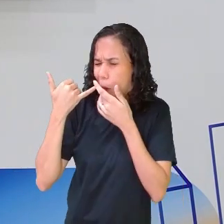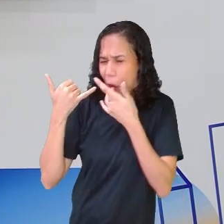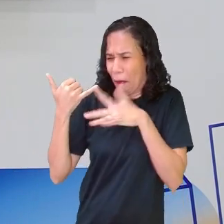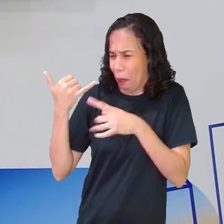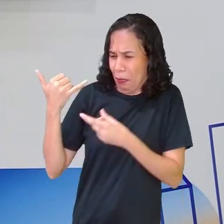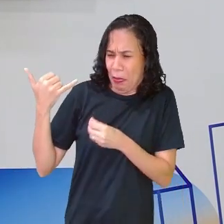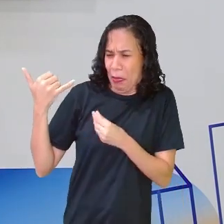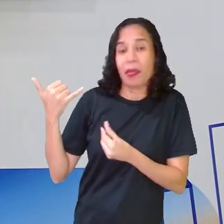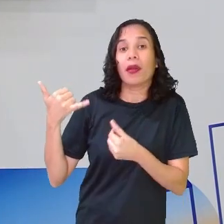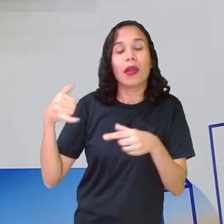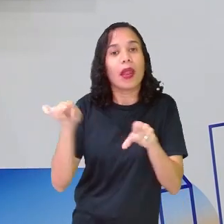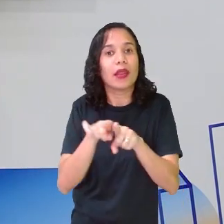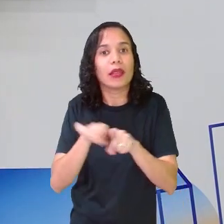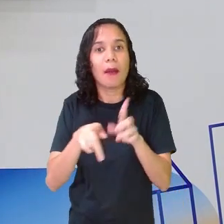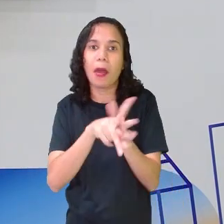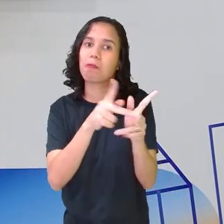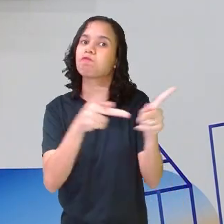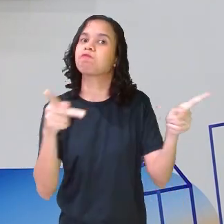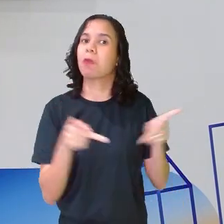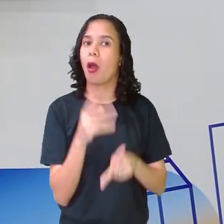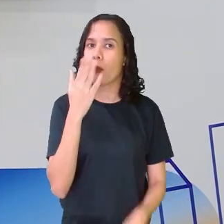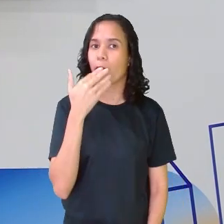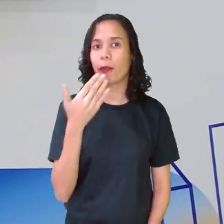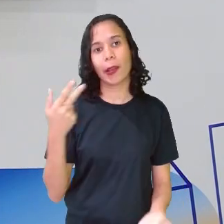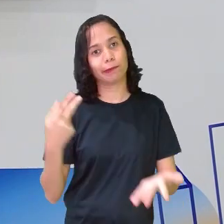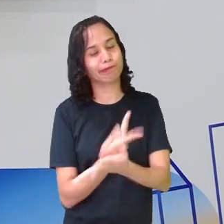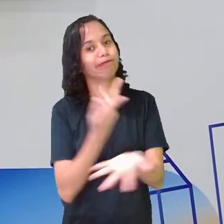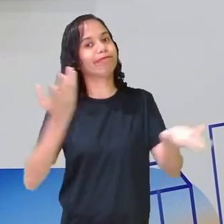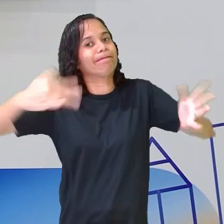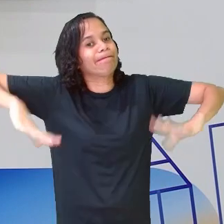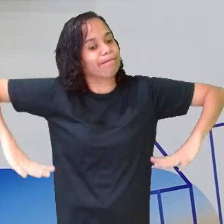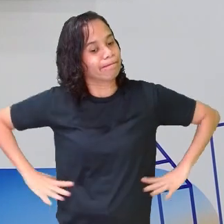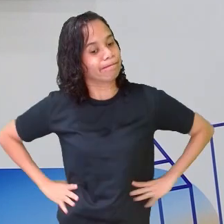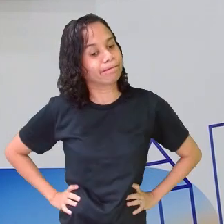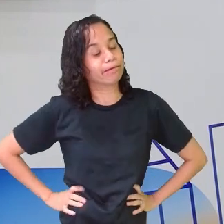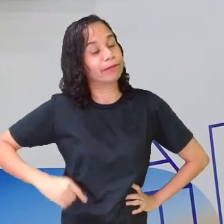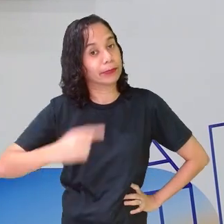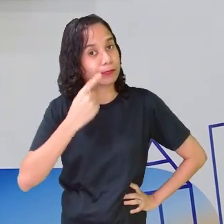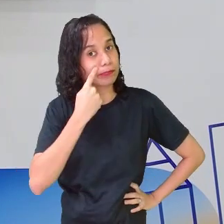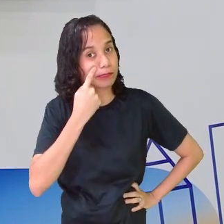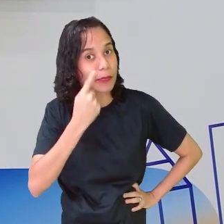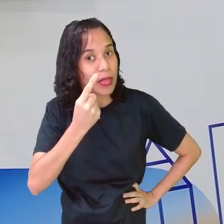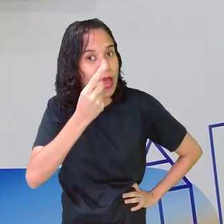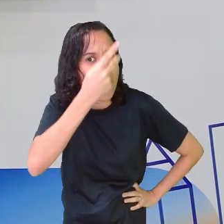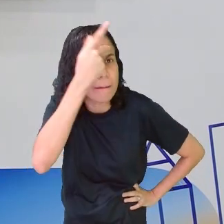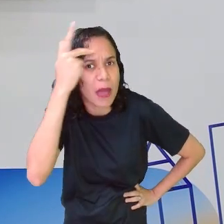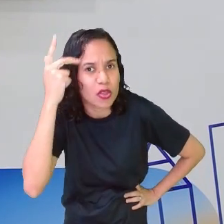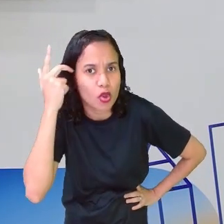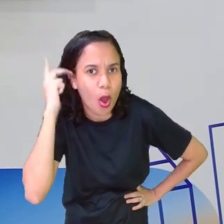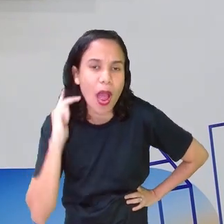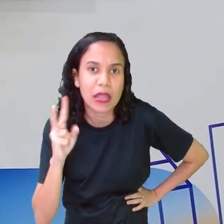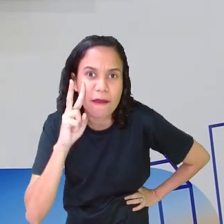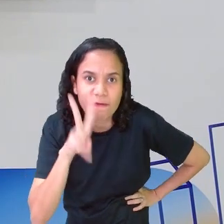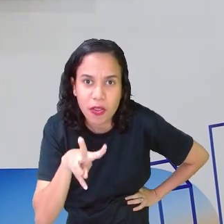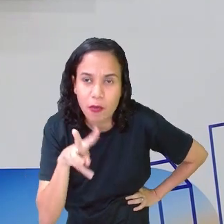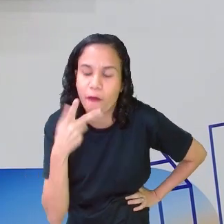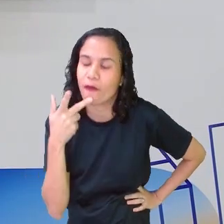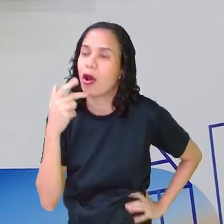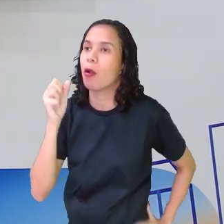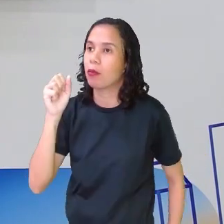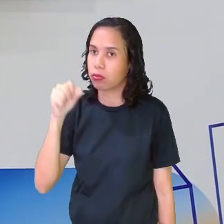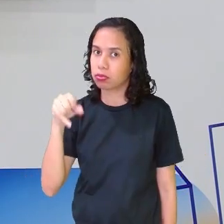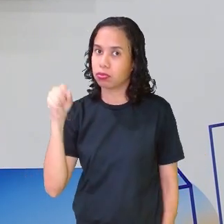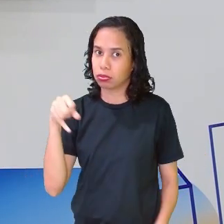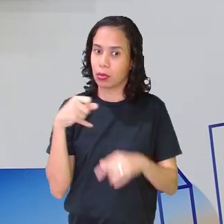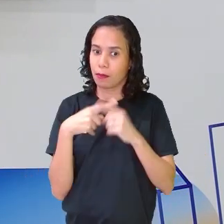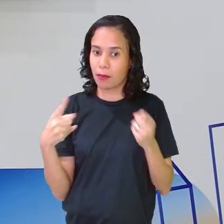da Fulozinha, como também no prato de papa. E quem viu, descreveu dessa forma,